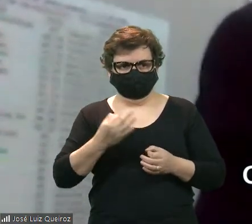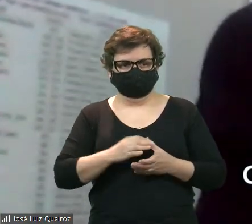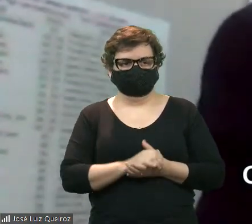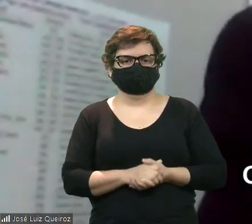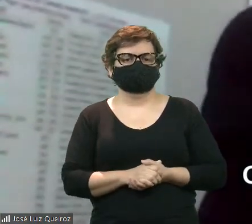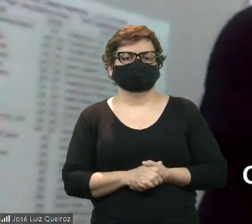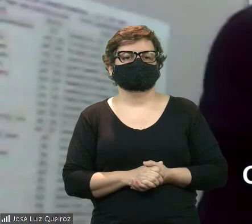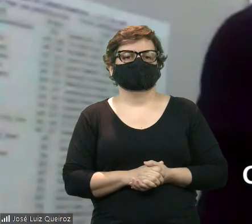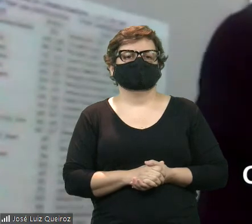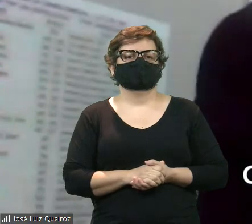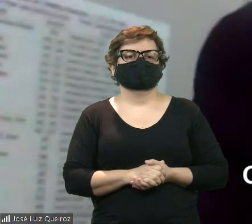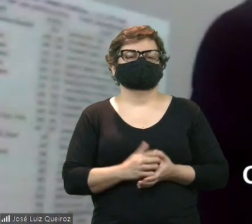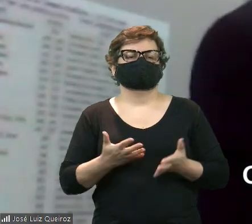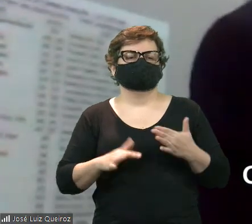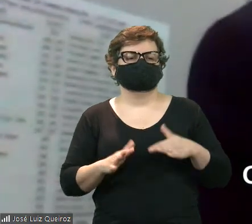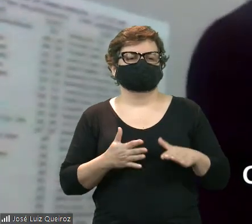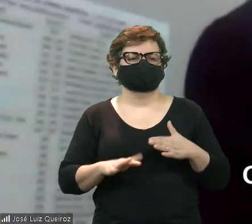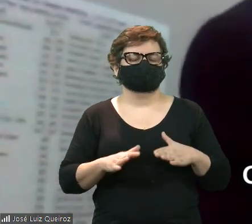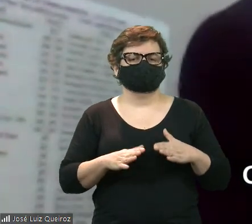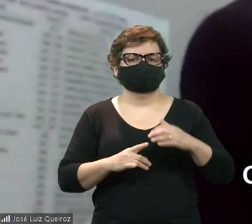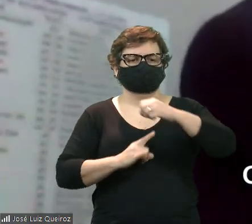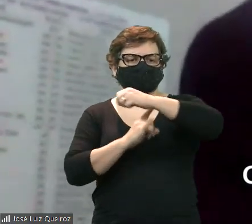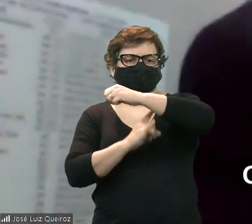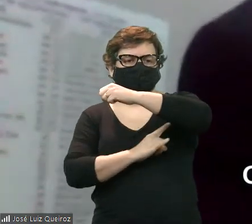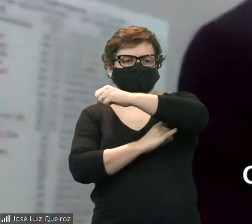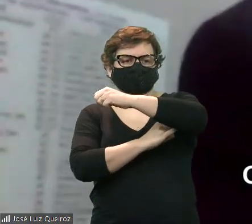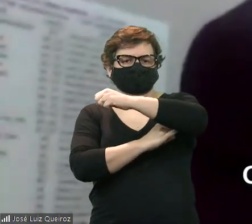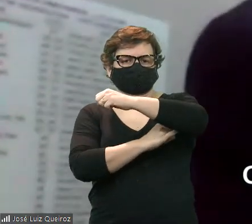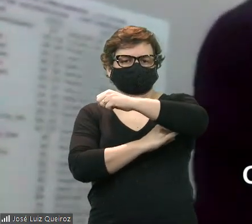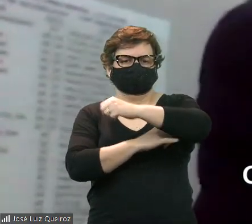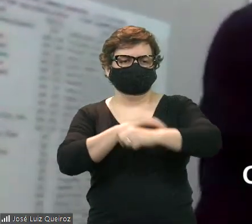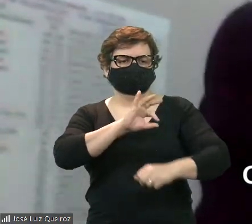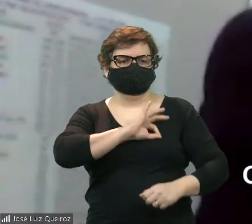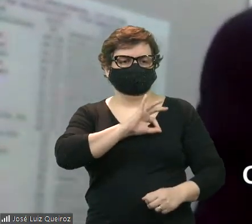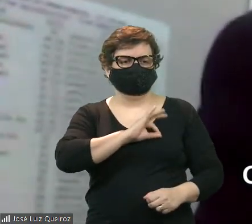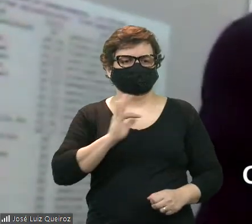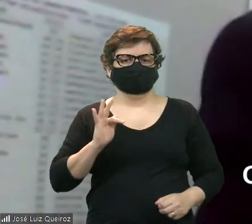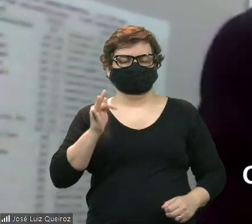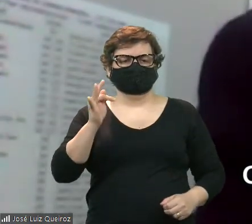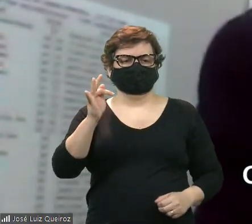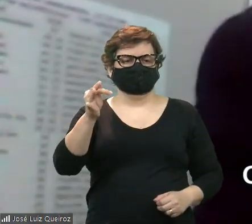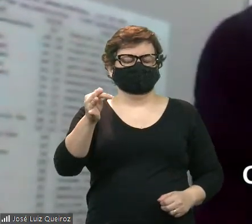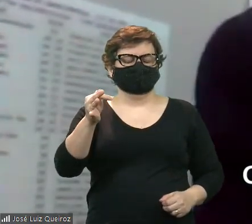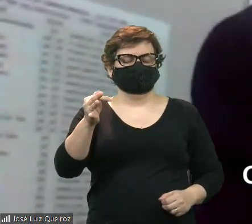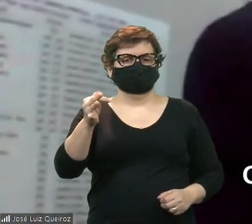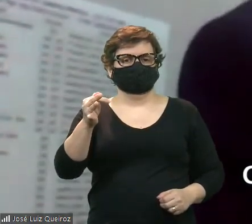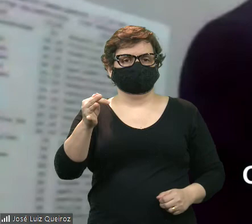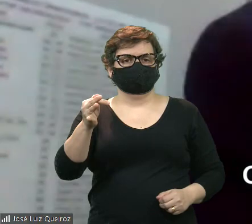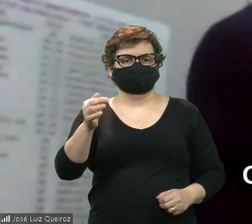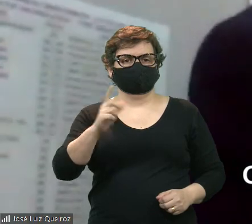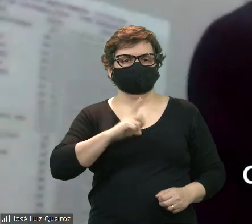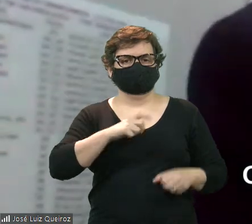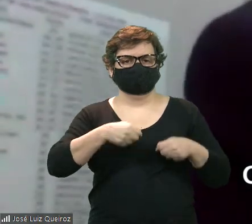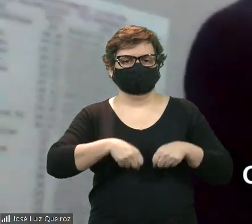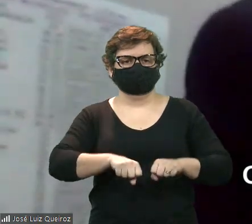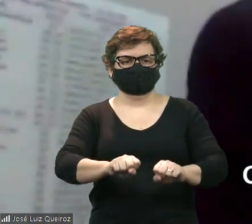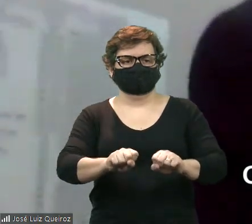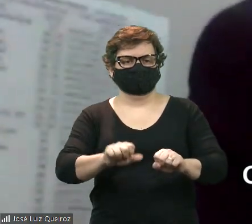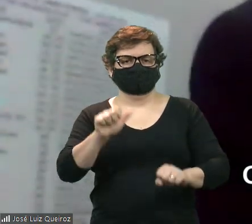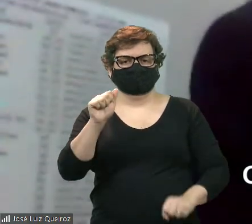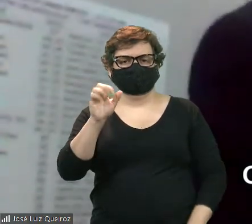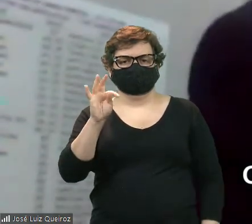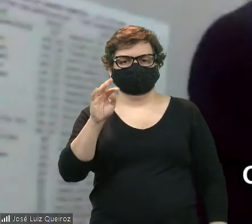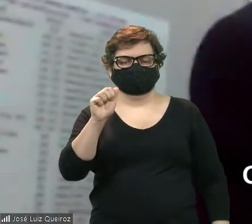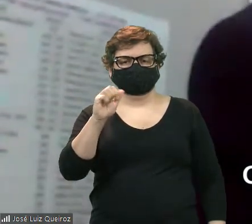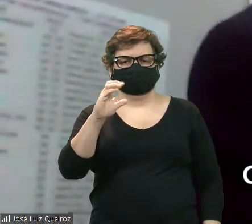ou menos ali daquele viaduto da Polícia Federal, aquela obra que tem ali na Polícia Federal, onde tem o supermercado